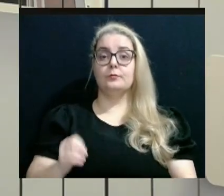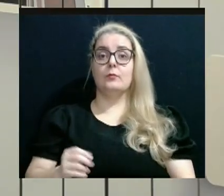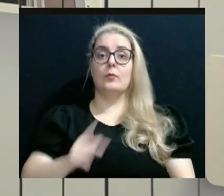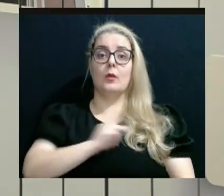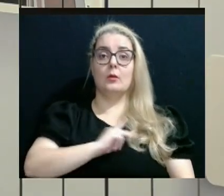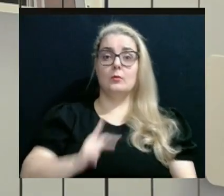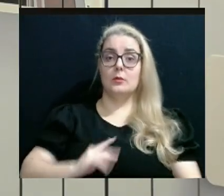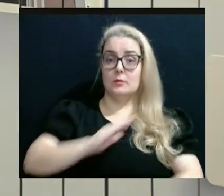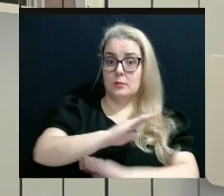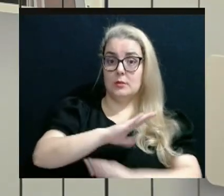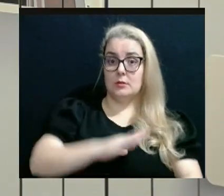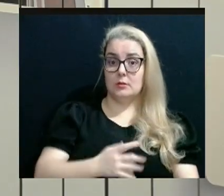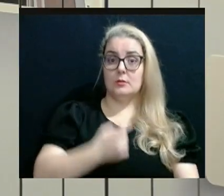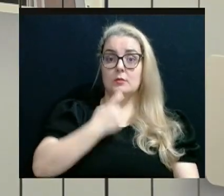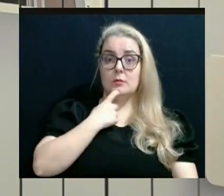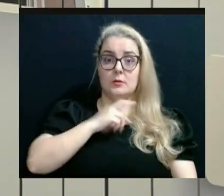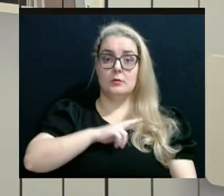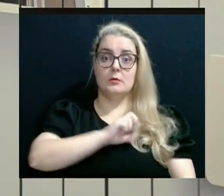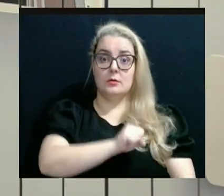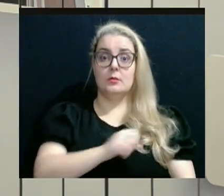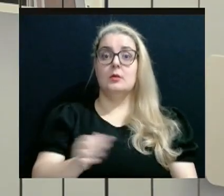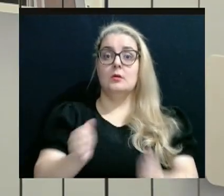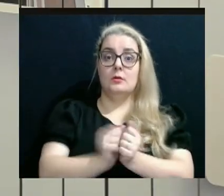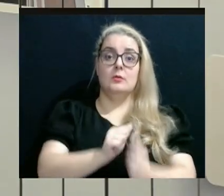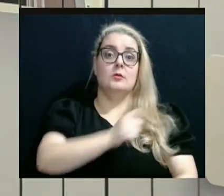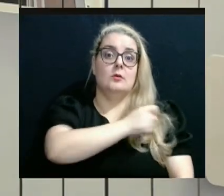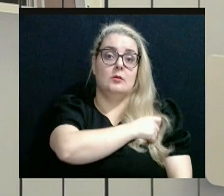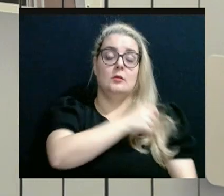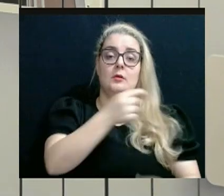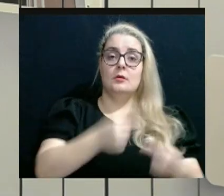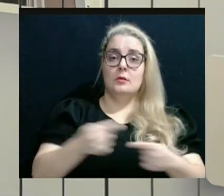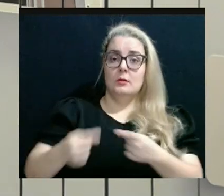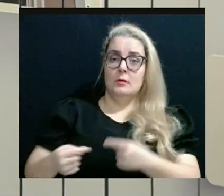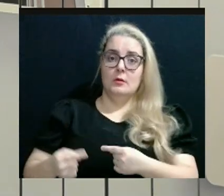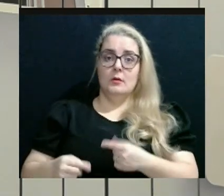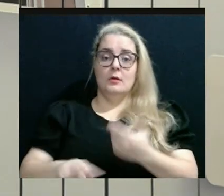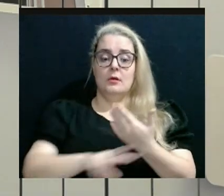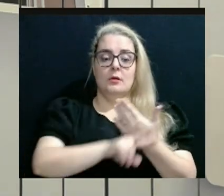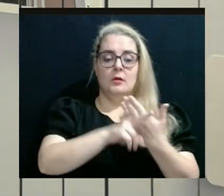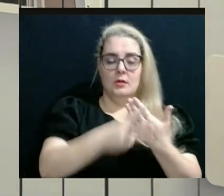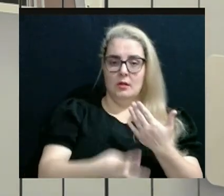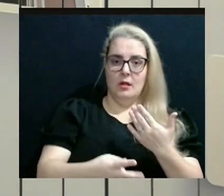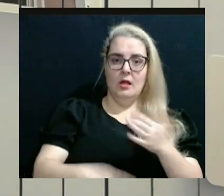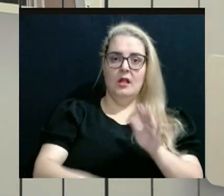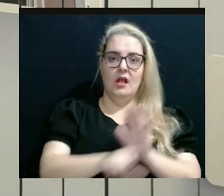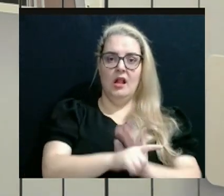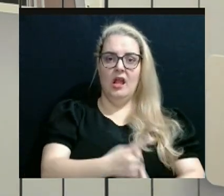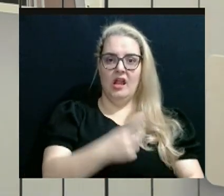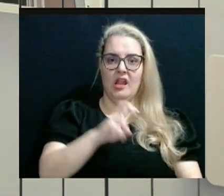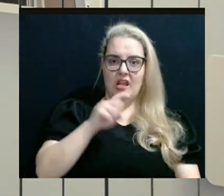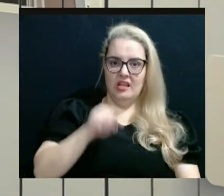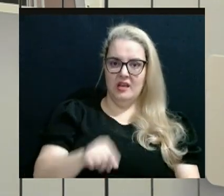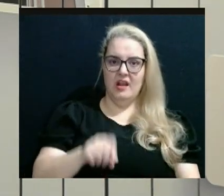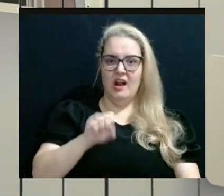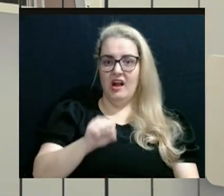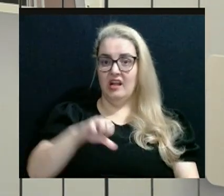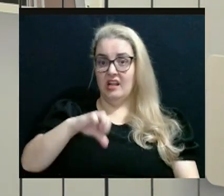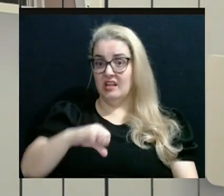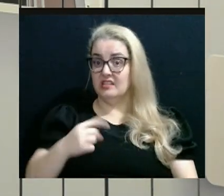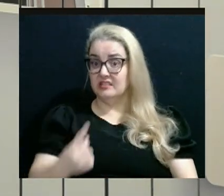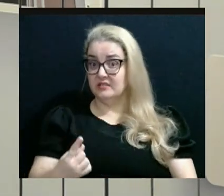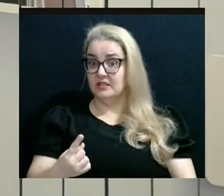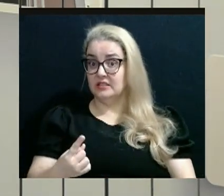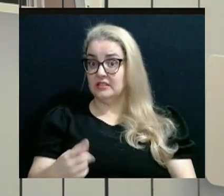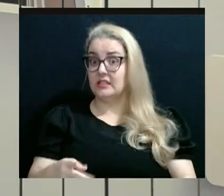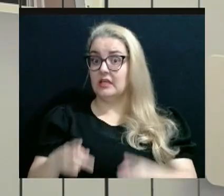Luiz Rossini, junto com autoridades, discutiram os efeitos da Lei 15.891, que